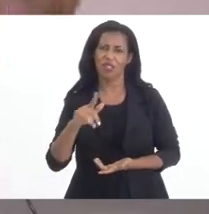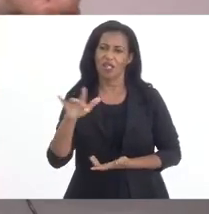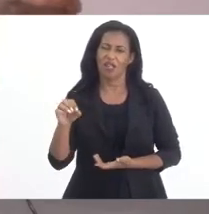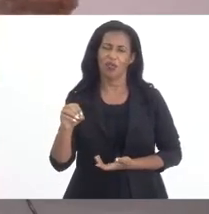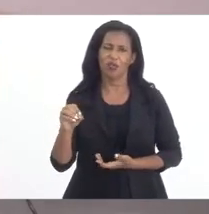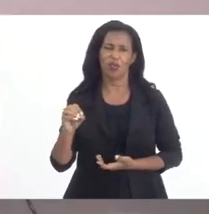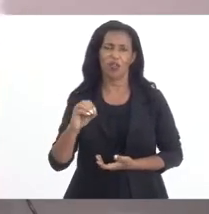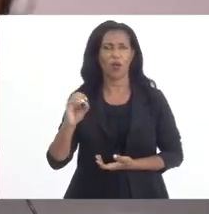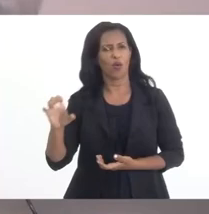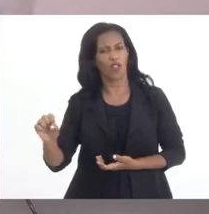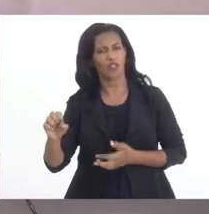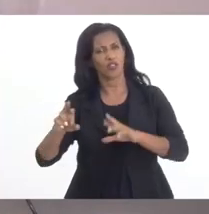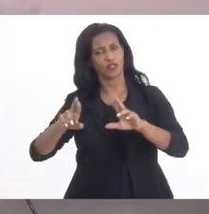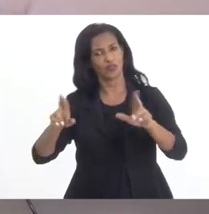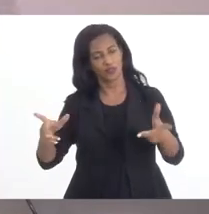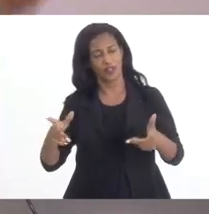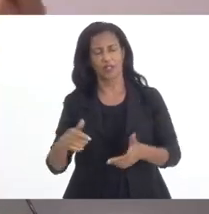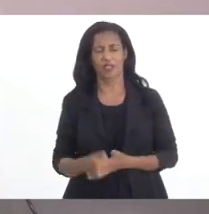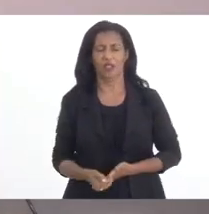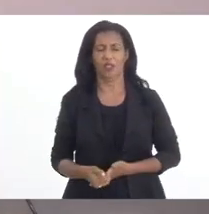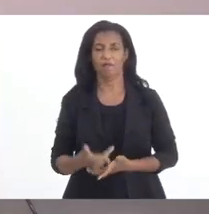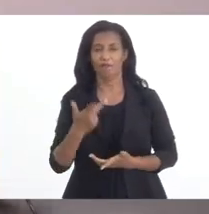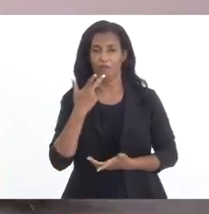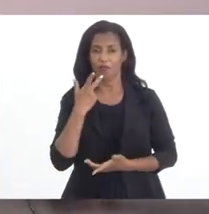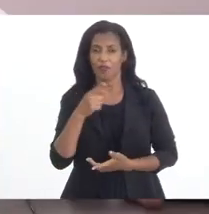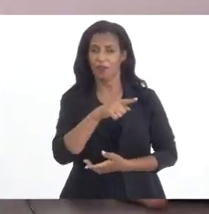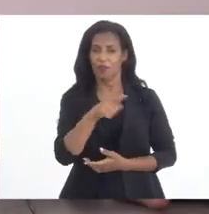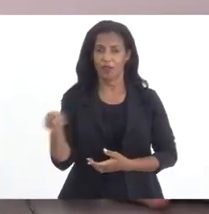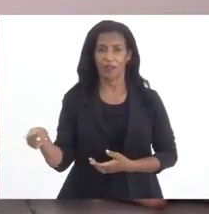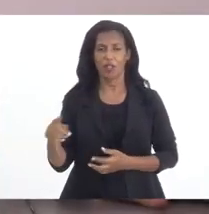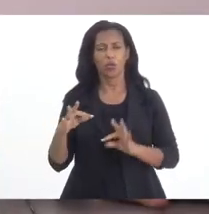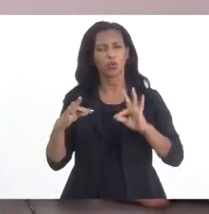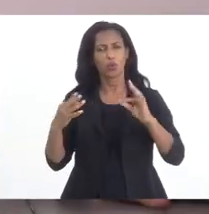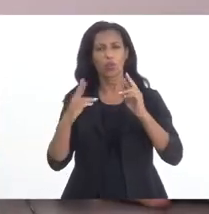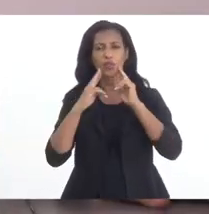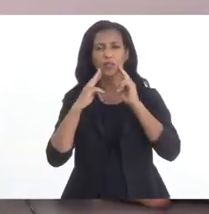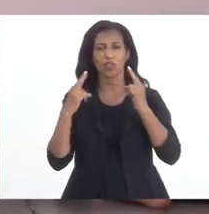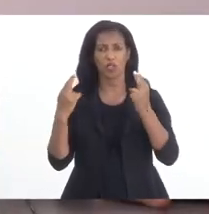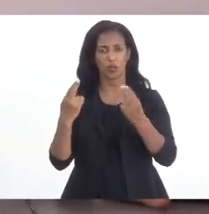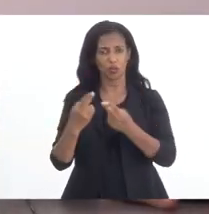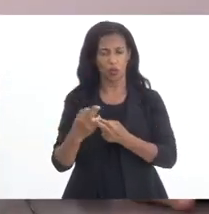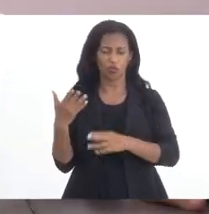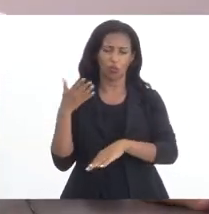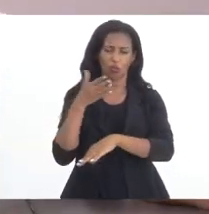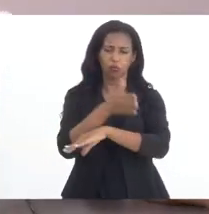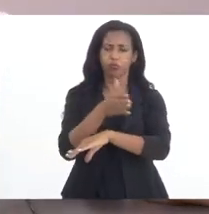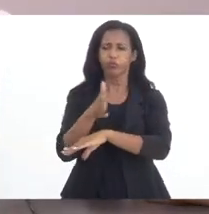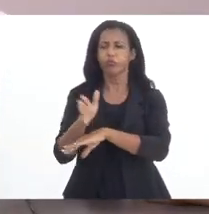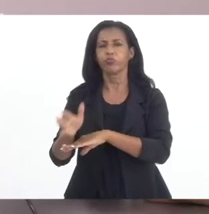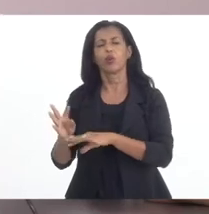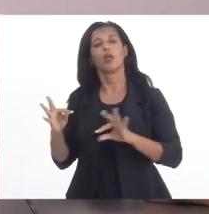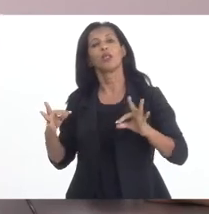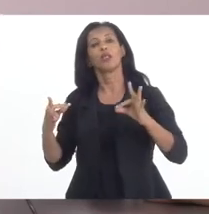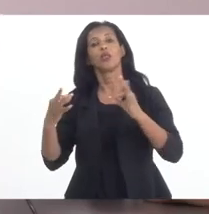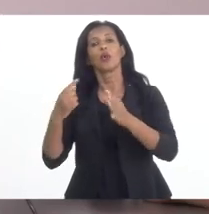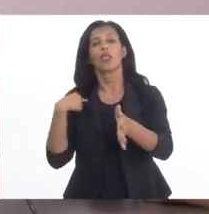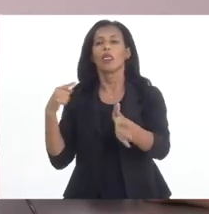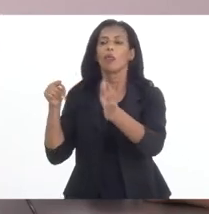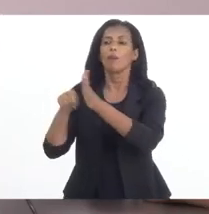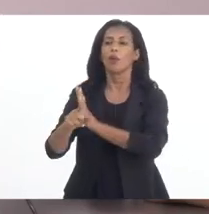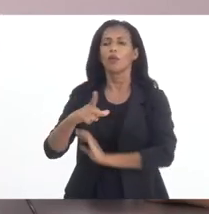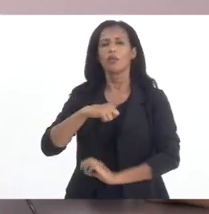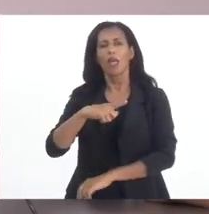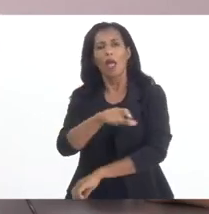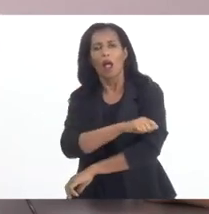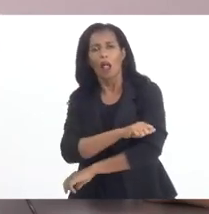é totalmente diferente. E eu queria dizer a vocês que todas as reuniões que eu faço, Noel, todas. Então eu pergunto, tem algum aluno